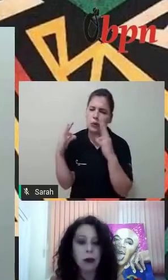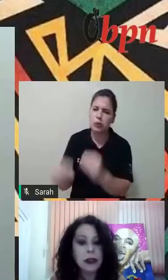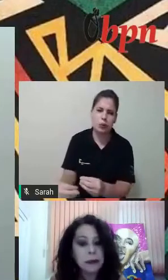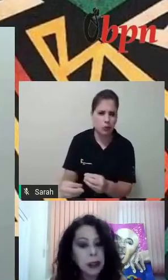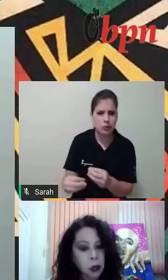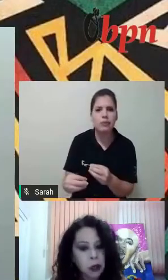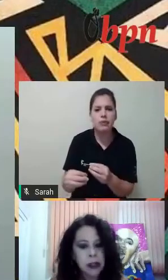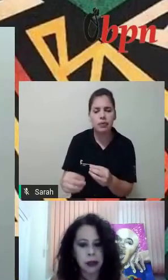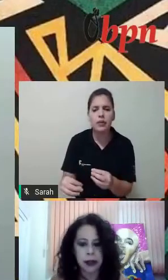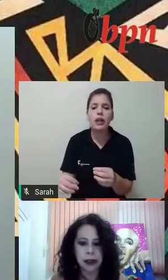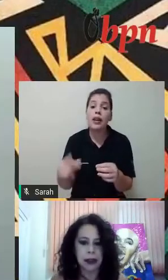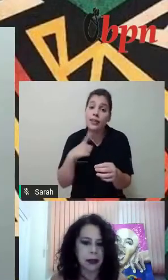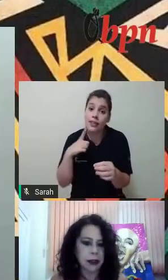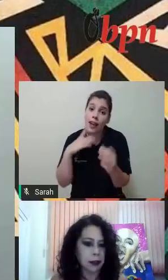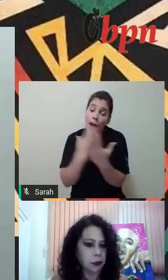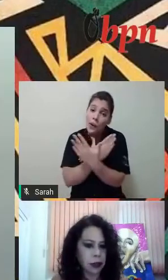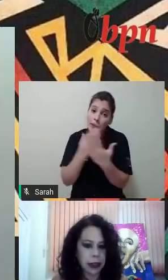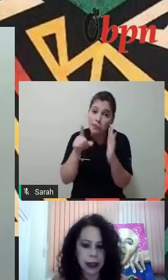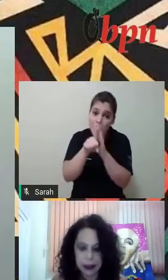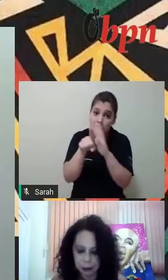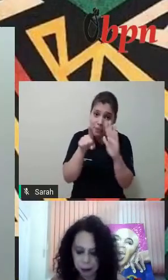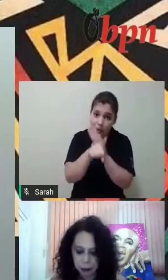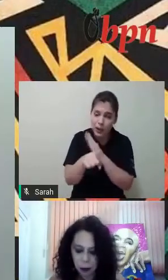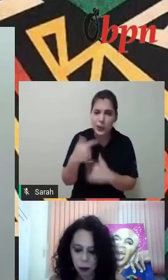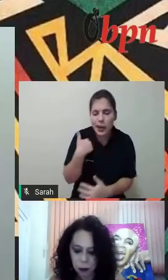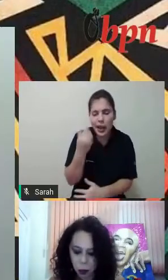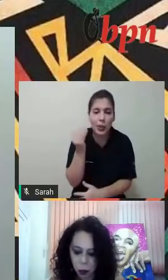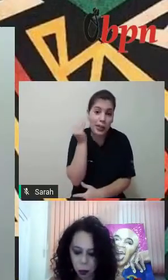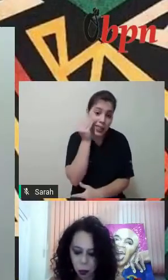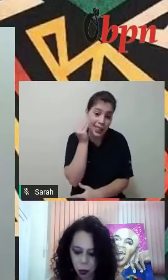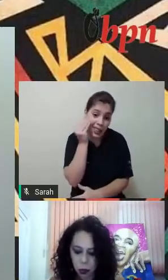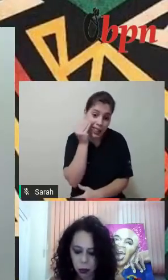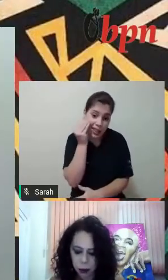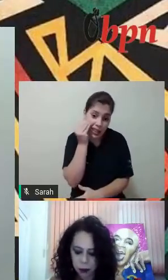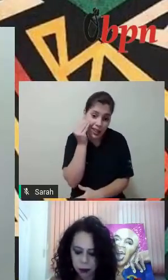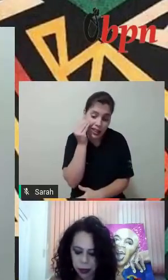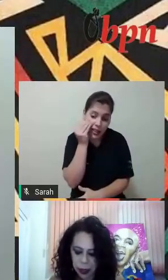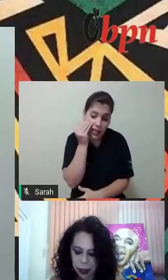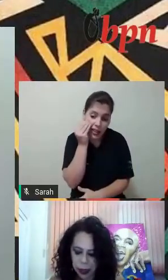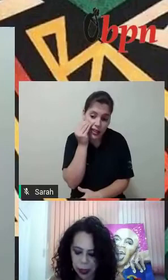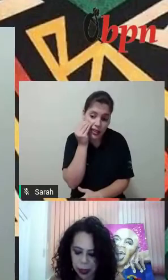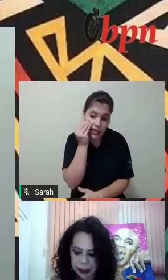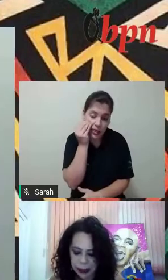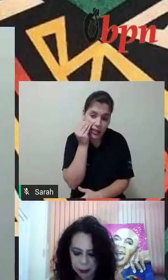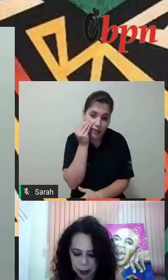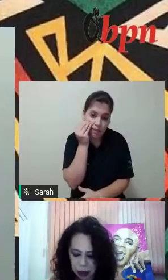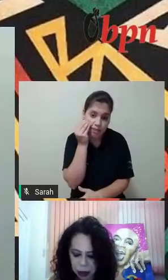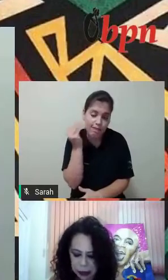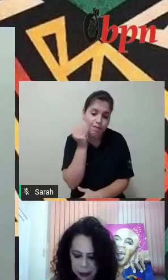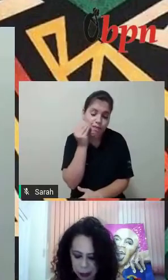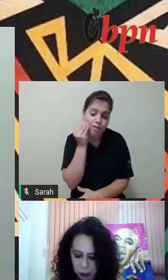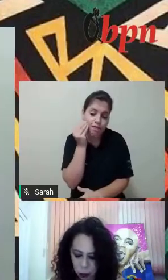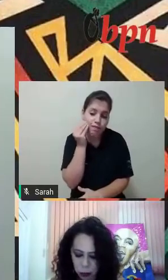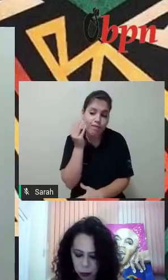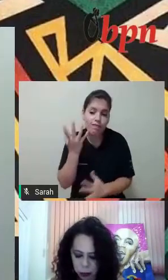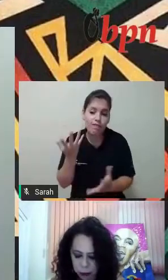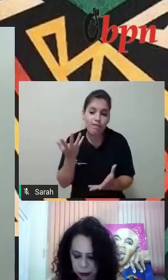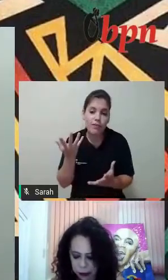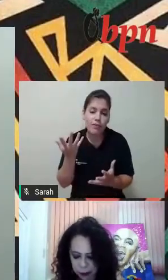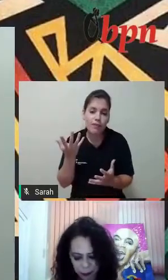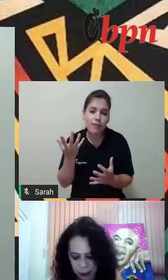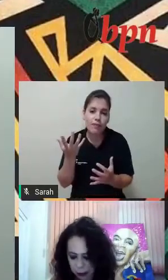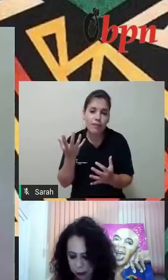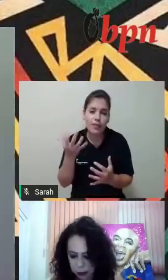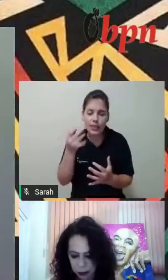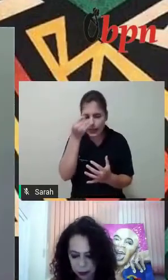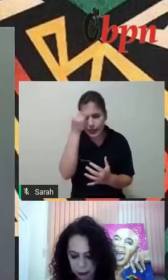E tem algumas perguntas, Conceição, assim, que eu vou tentar ser, certo, um pouco assim, para não te cansar muito, porque